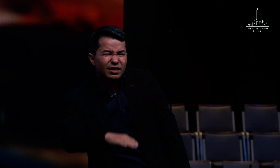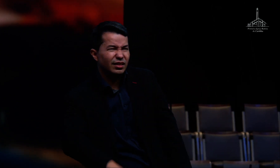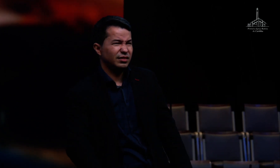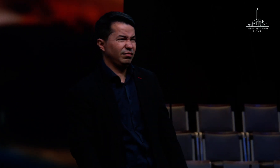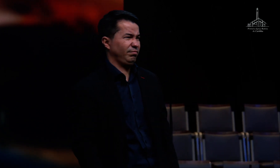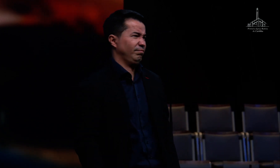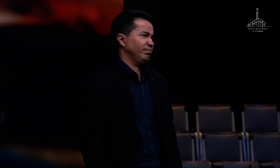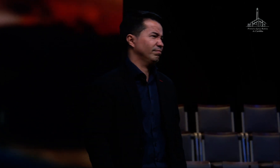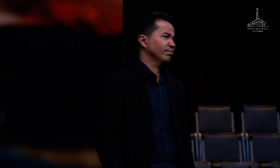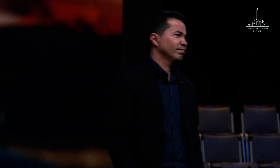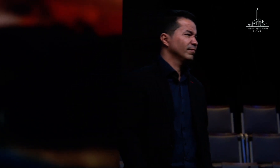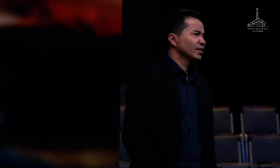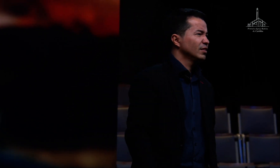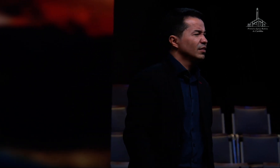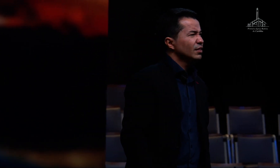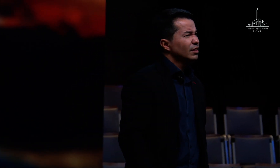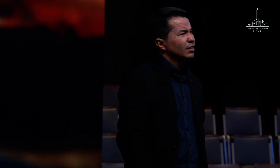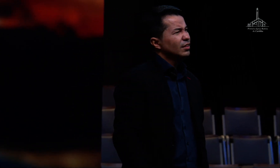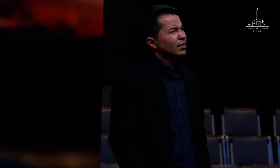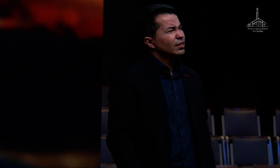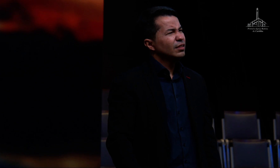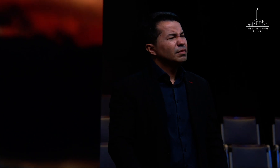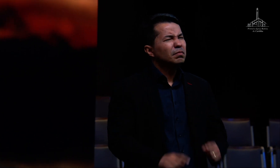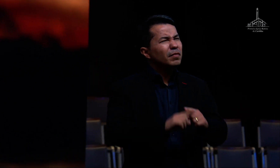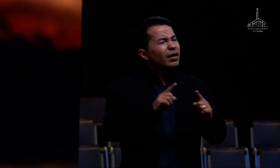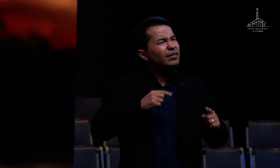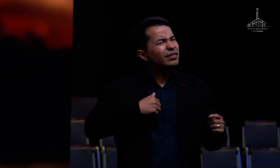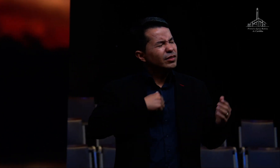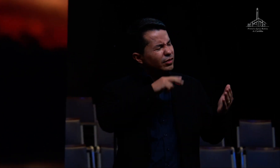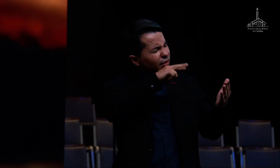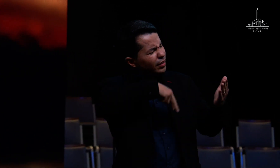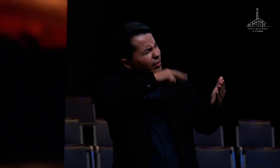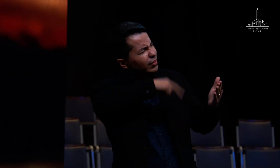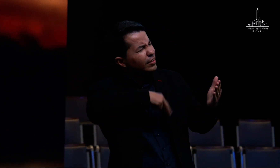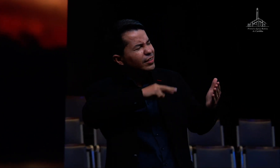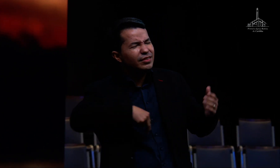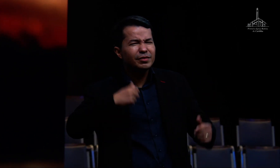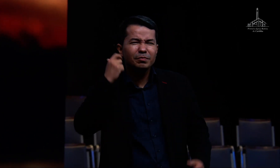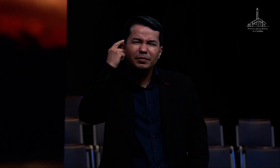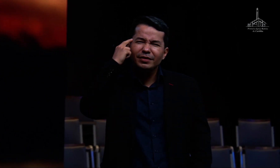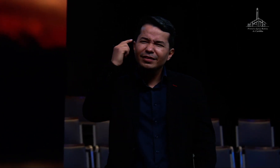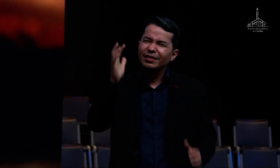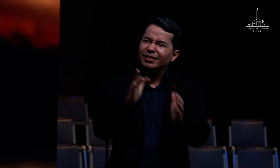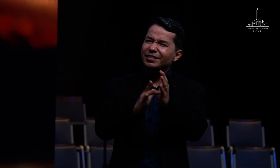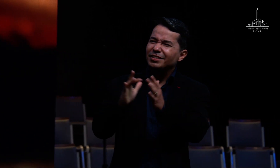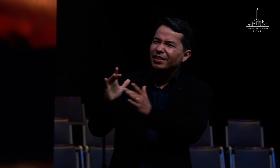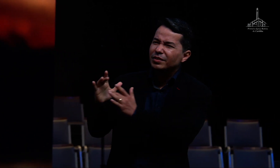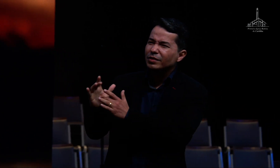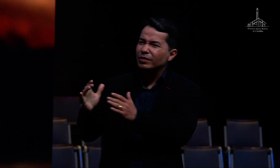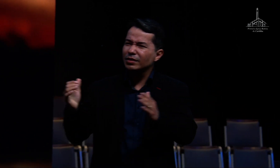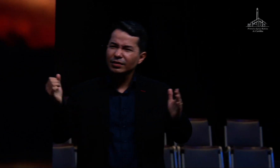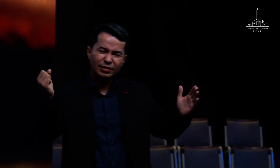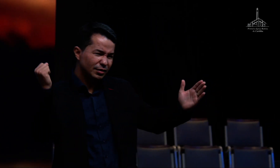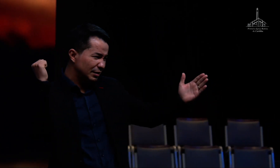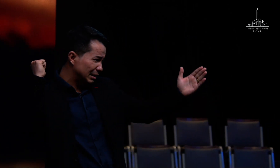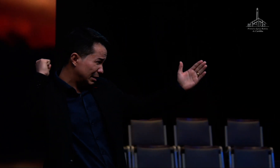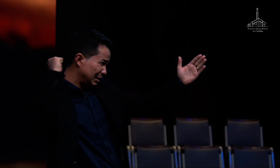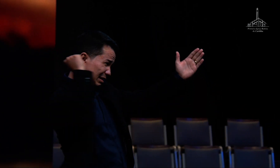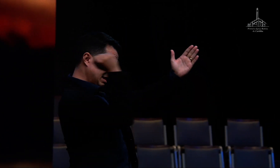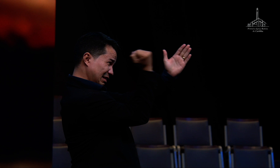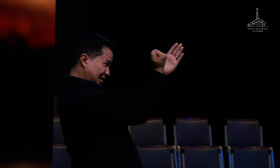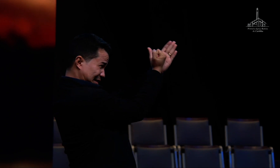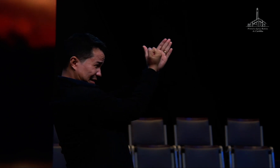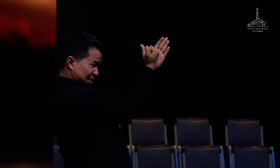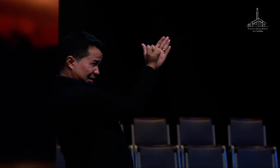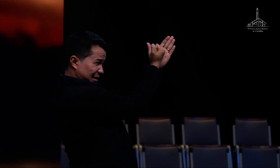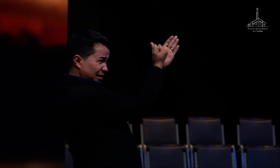até umas 3 horas da tarde. E quando nós olhamos para a palavra de Deus, eu fico pensando, Jesus estava,